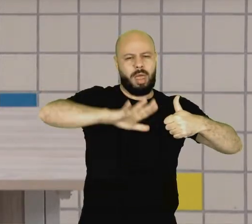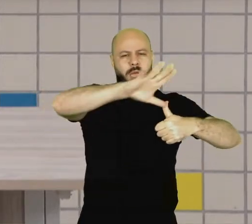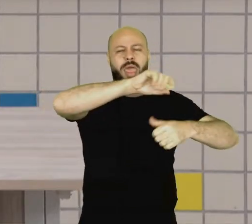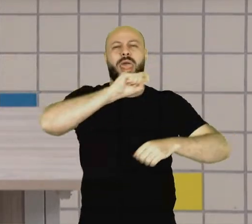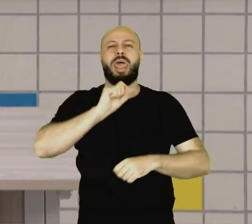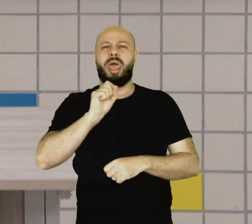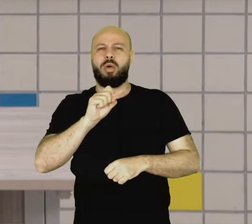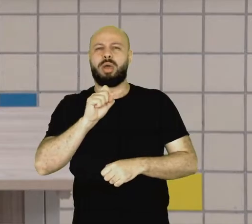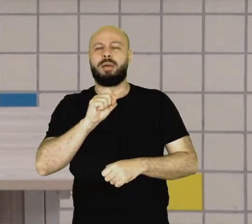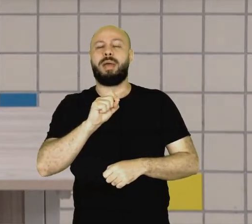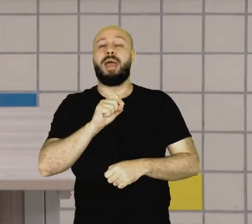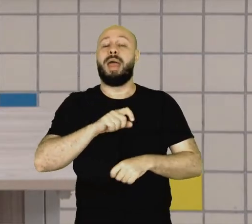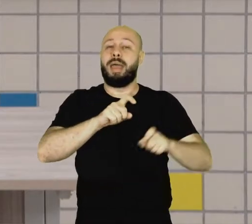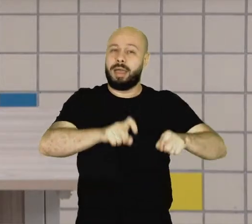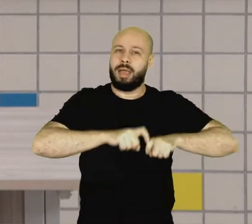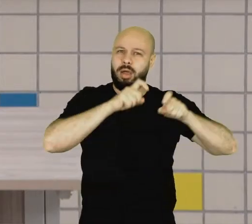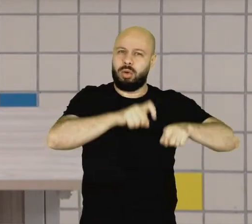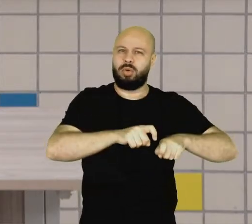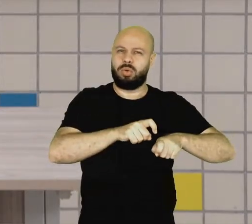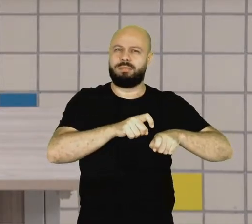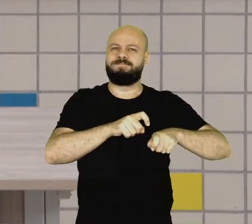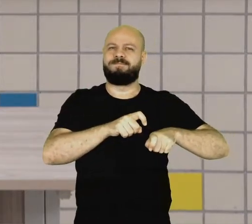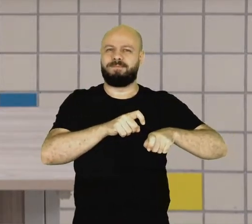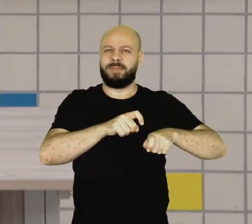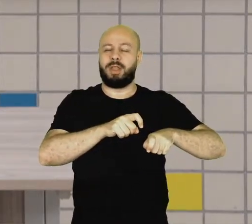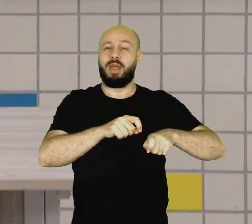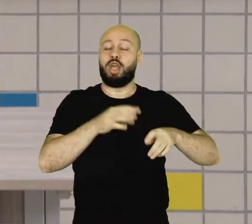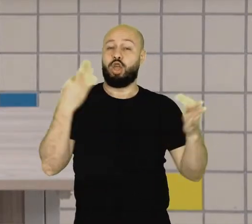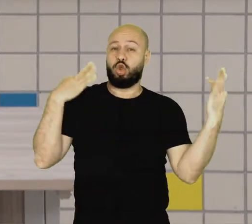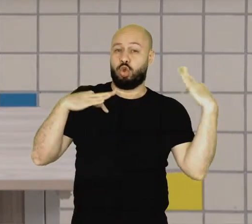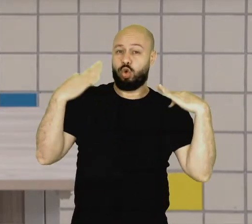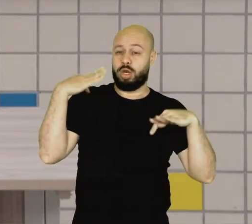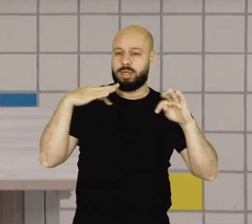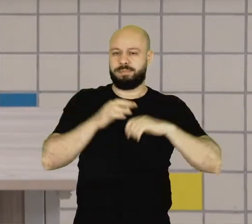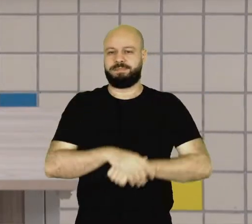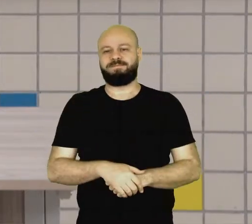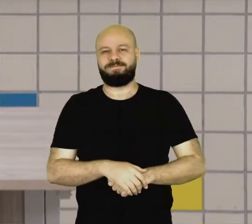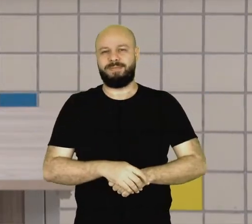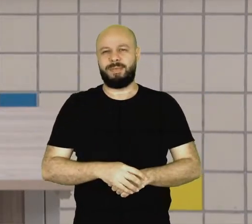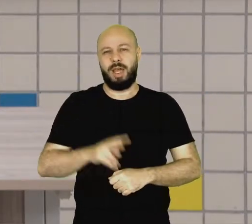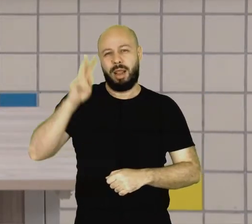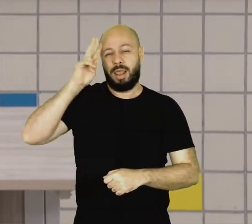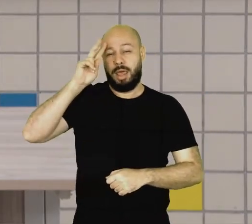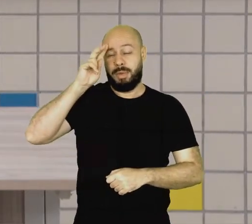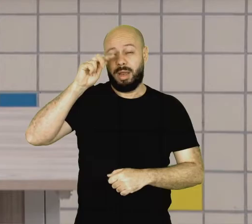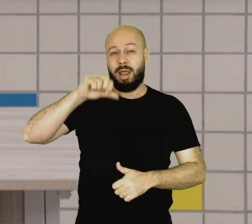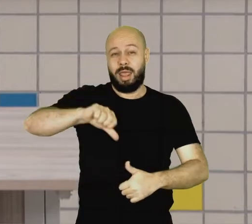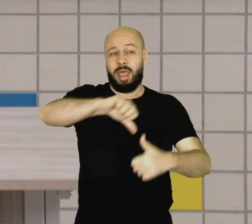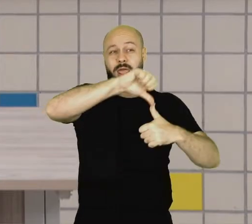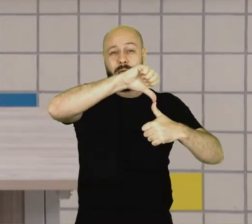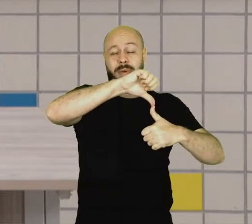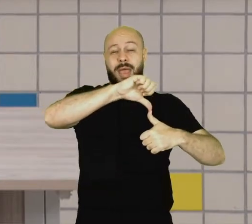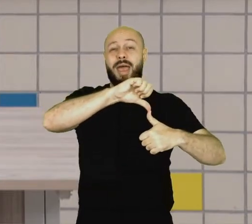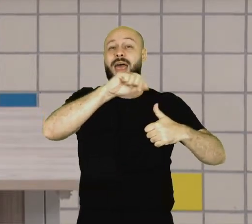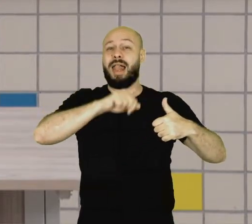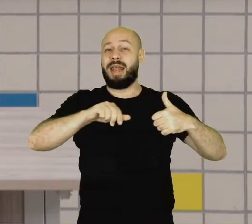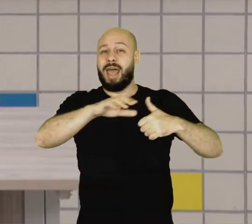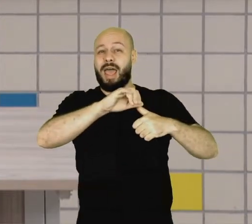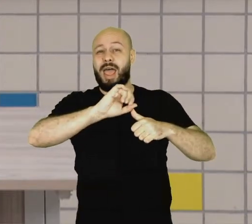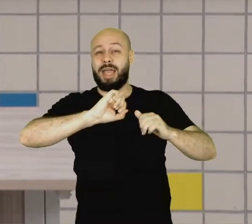América Central é a agricultura e o turismo. Lembra a América Central onde ficam as ilhas do Caribe, que